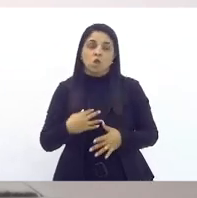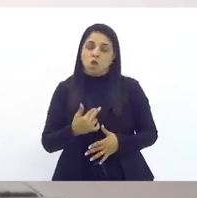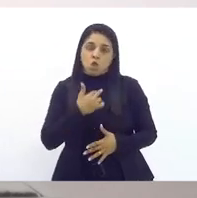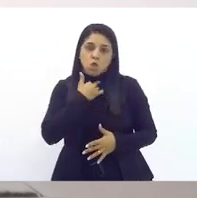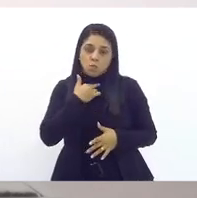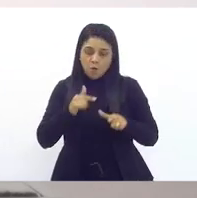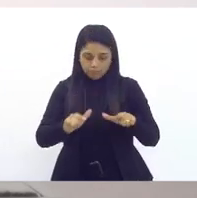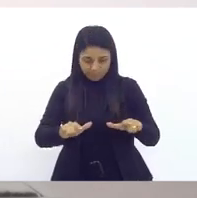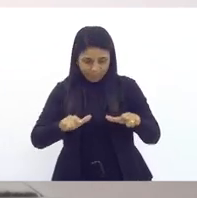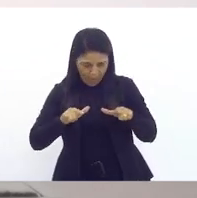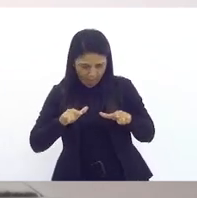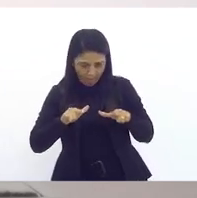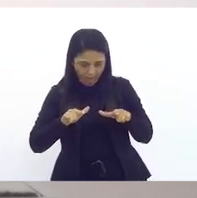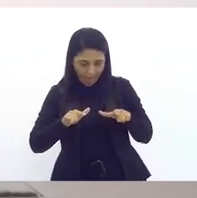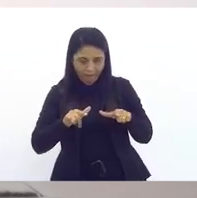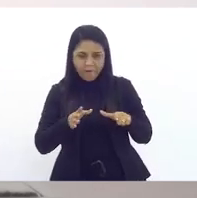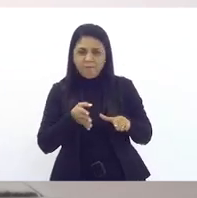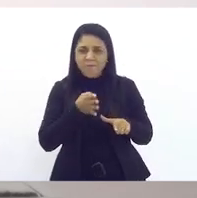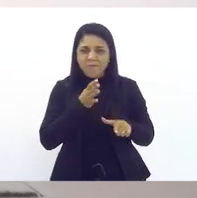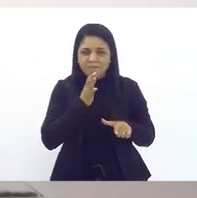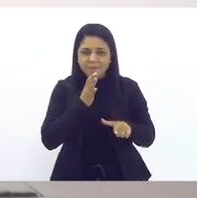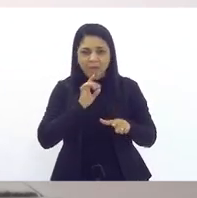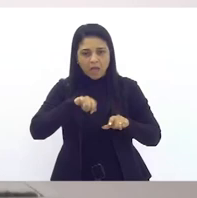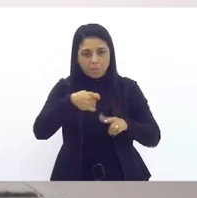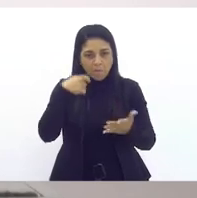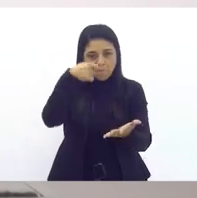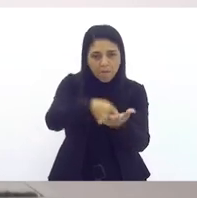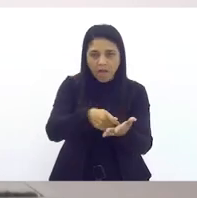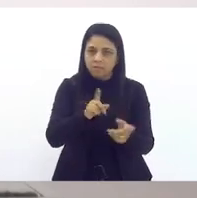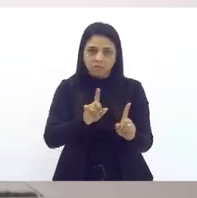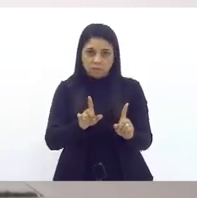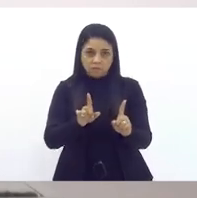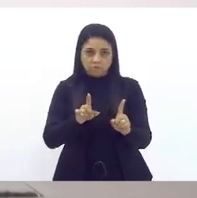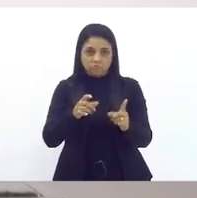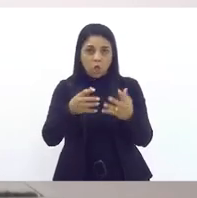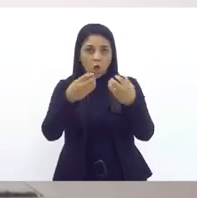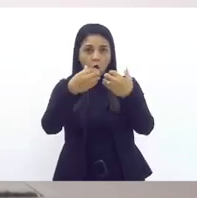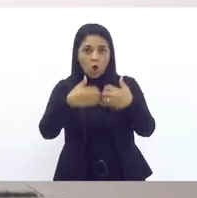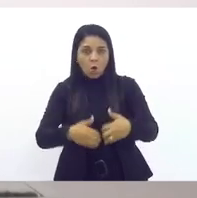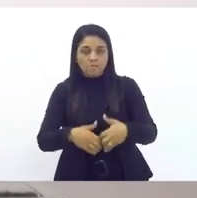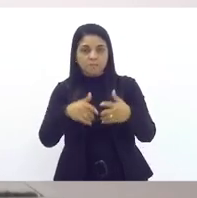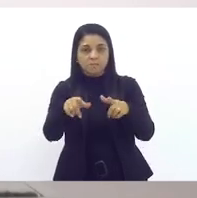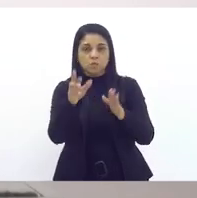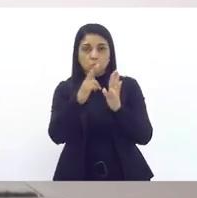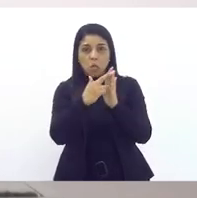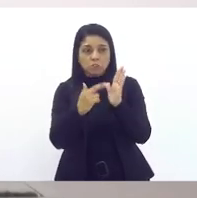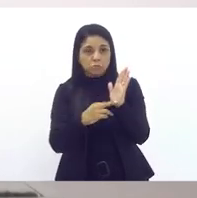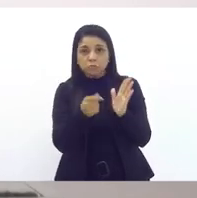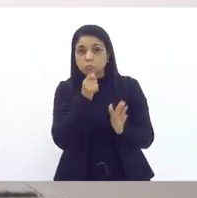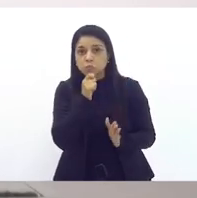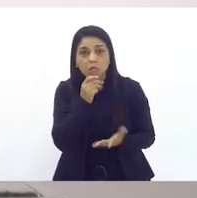reconhecer somente quando houver a compensação. Não tem mais compensação no regime, quer dizer,